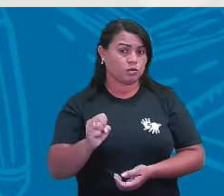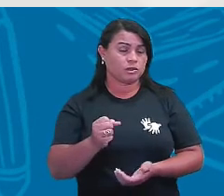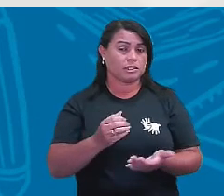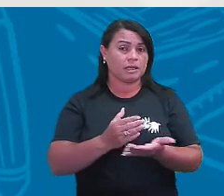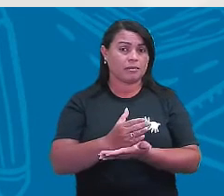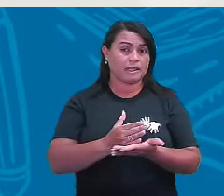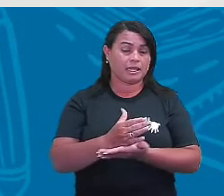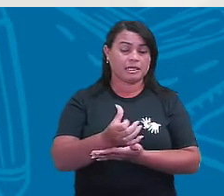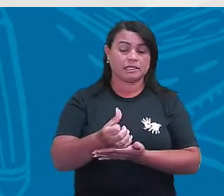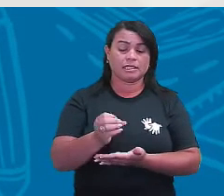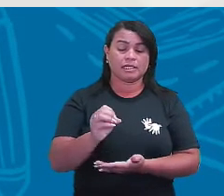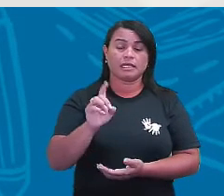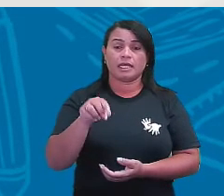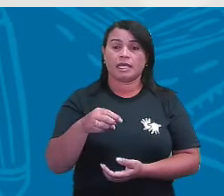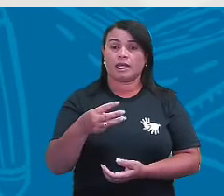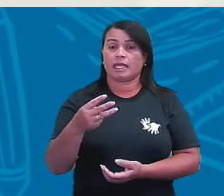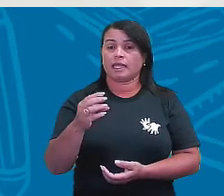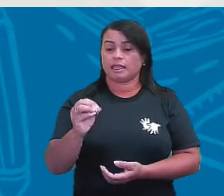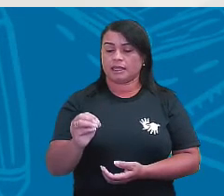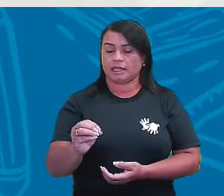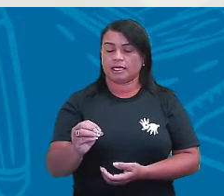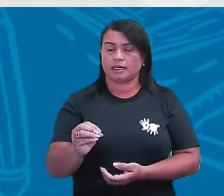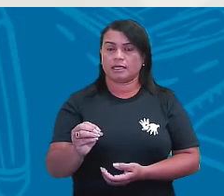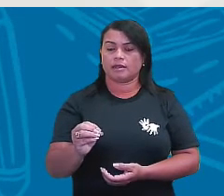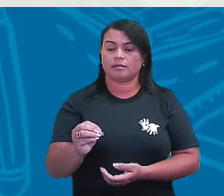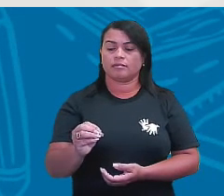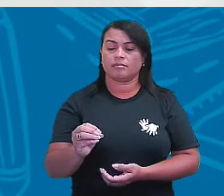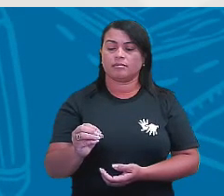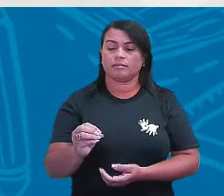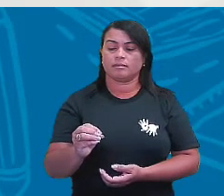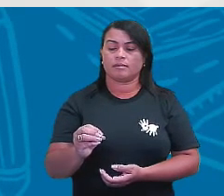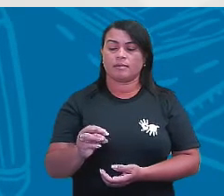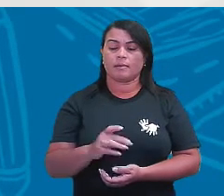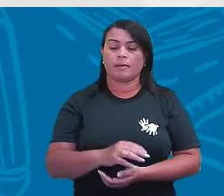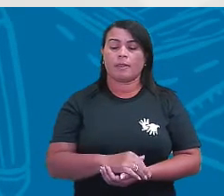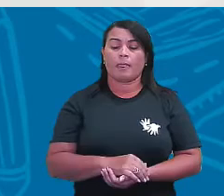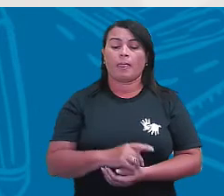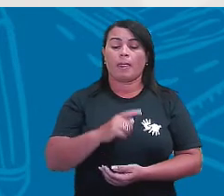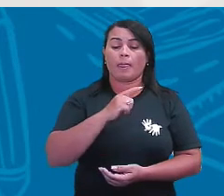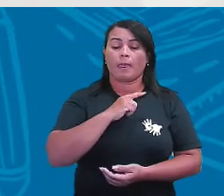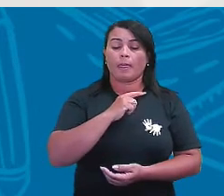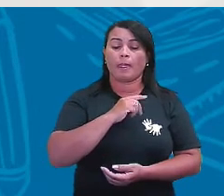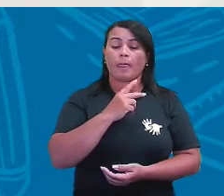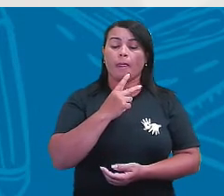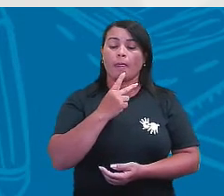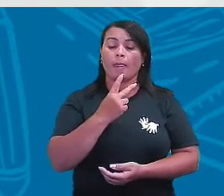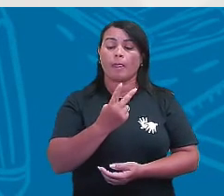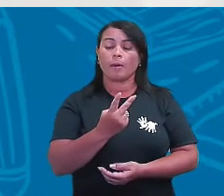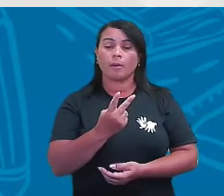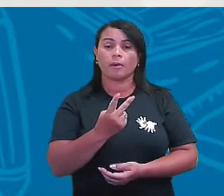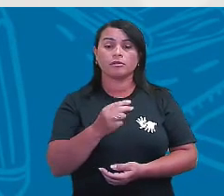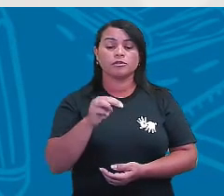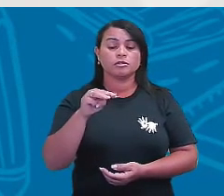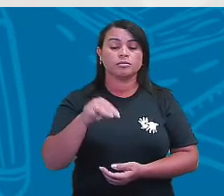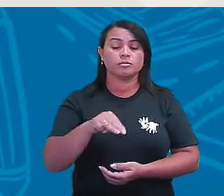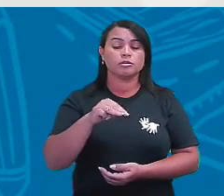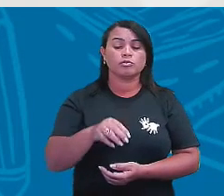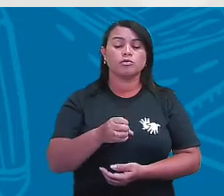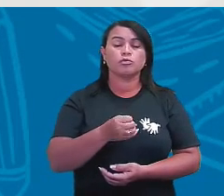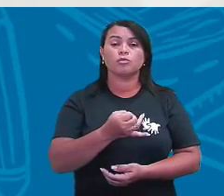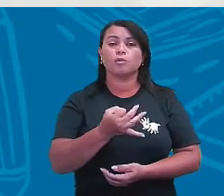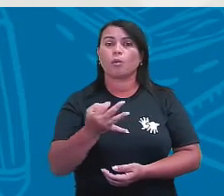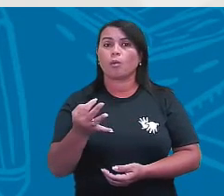metade de 60 vai ser 30, tá bom? Em 2 minutos há quantos